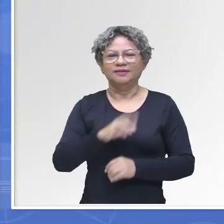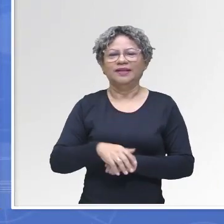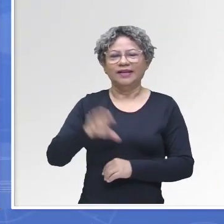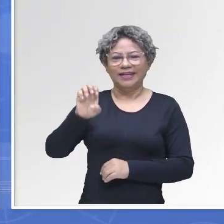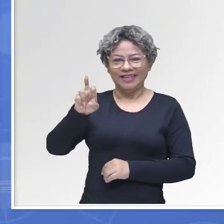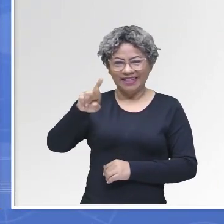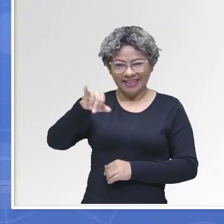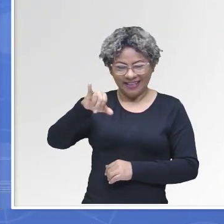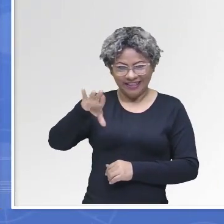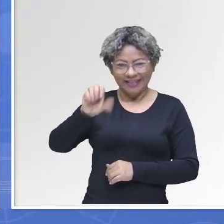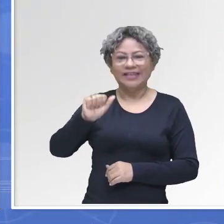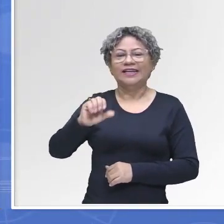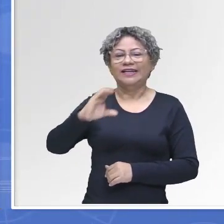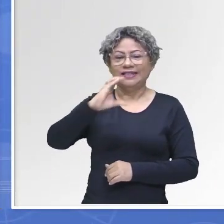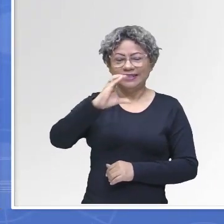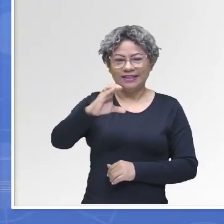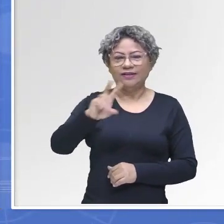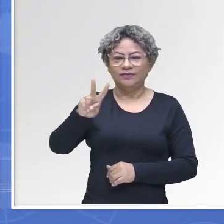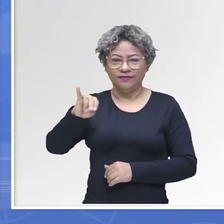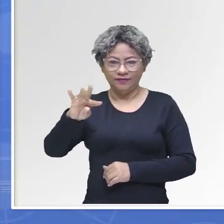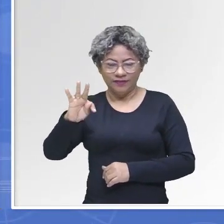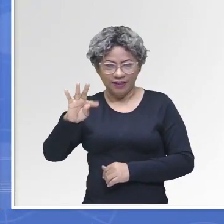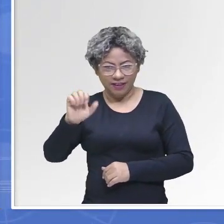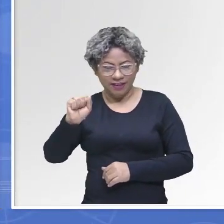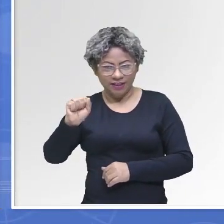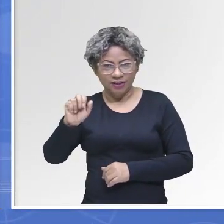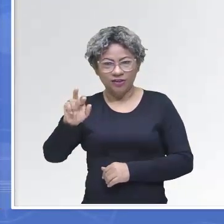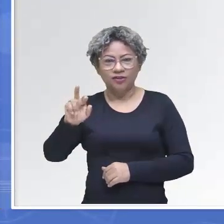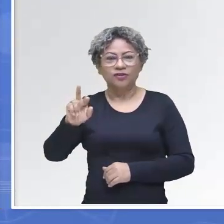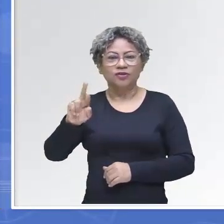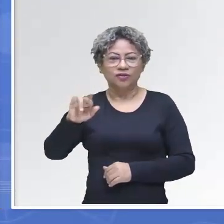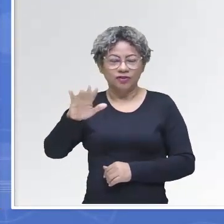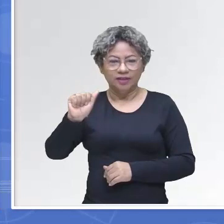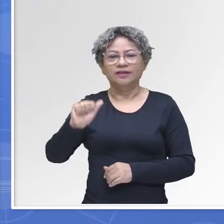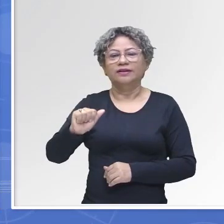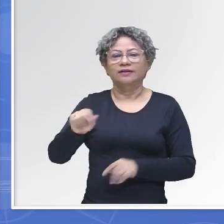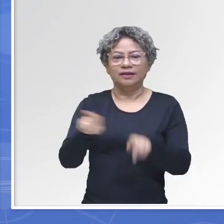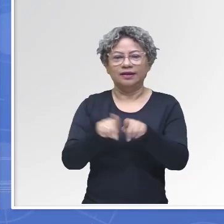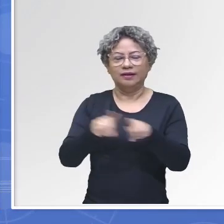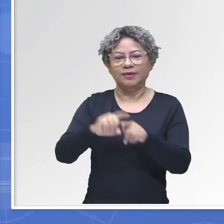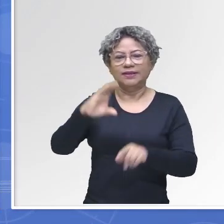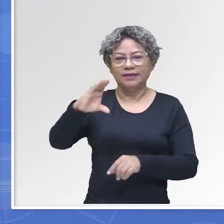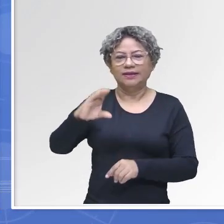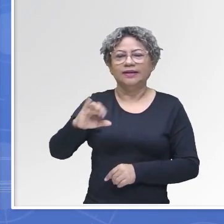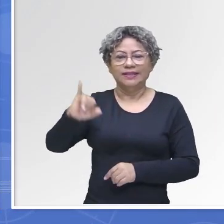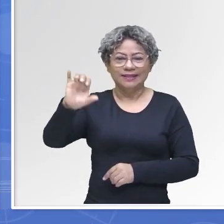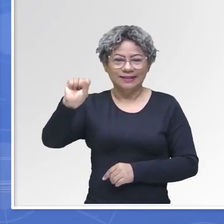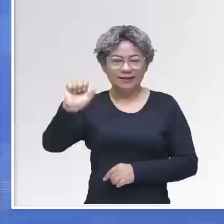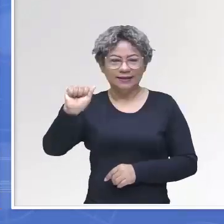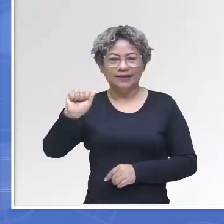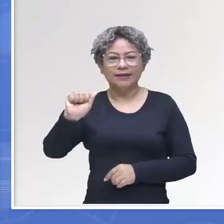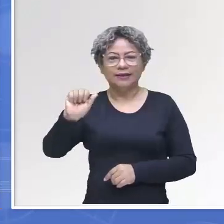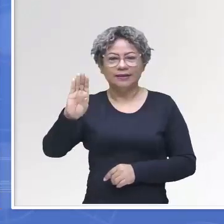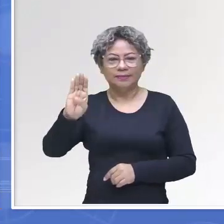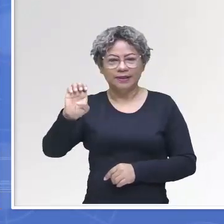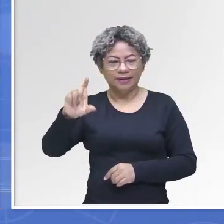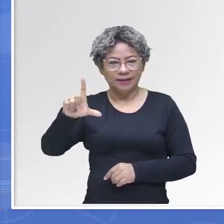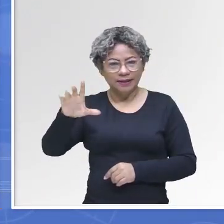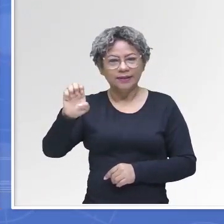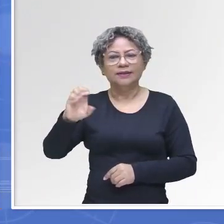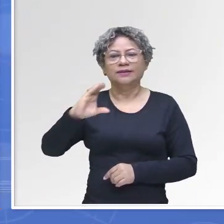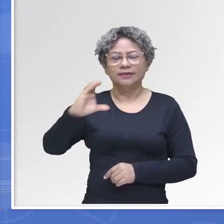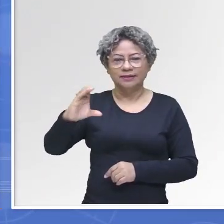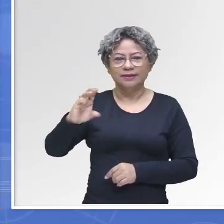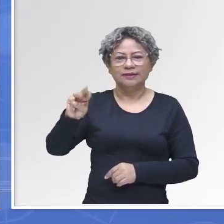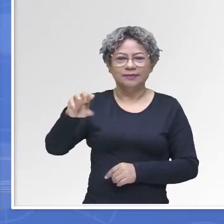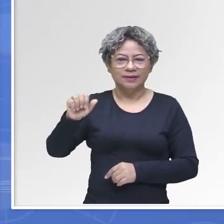Érica, letra C, o Vitor, Vitória, né? Também está falando que é letra C, a Isabelle, letra C, Guilherme,